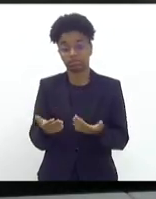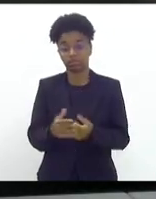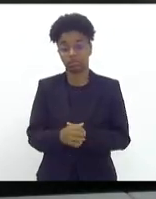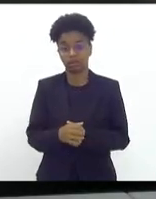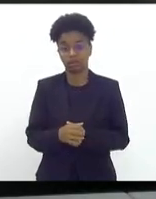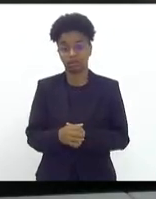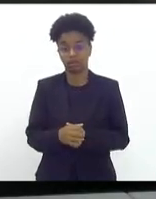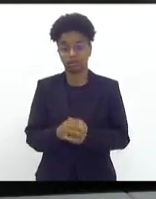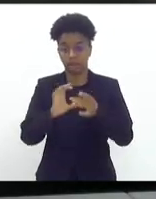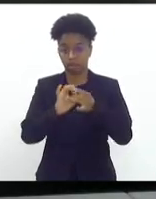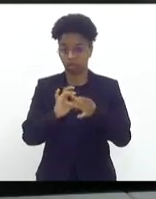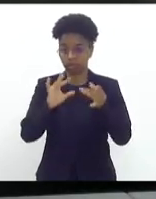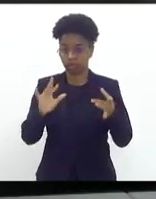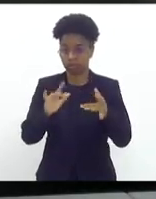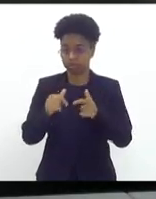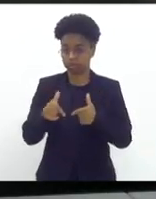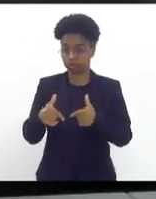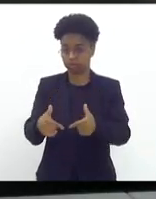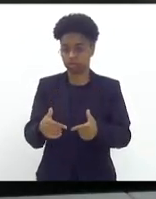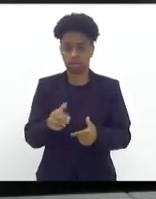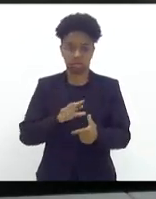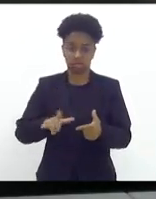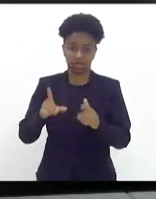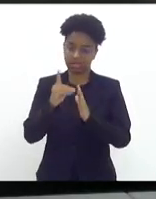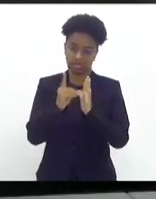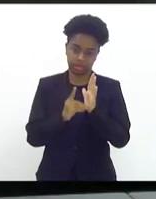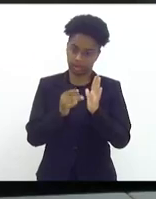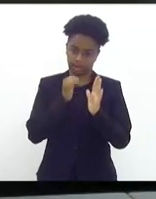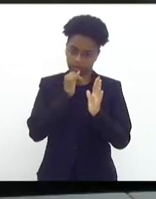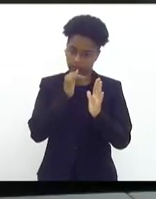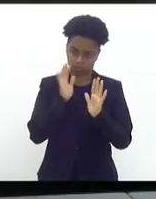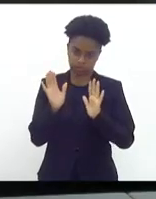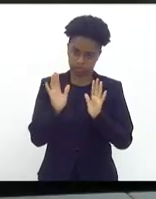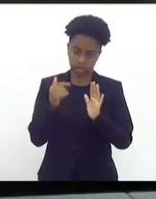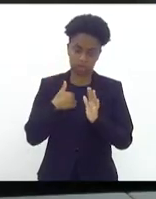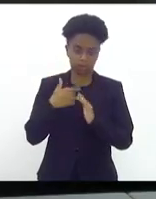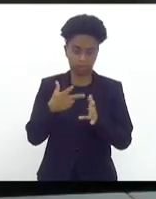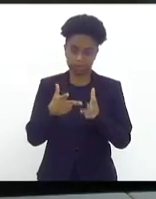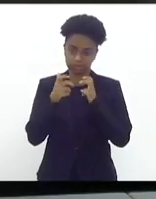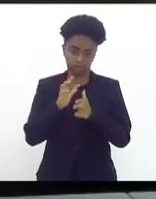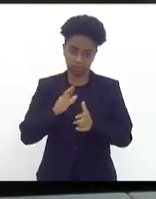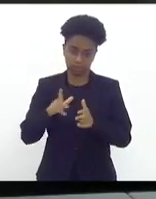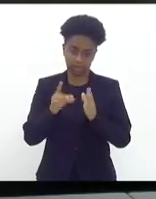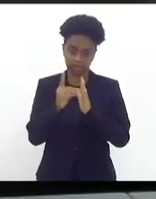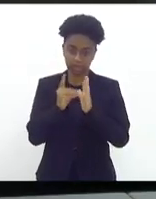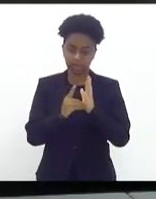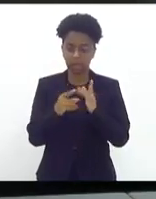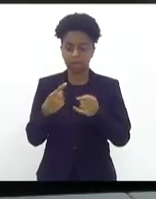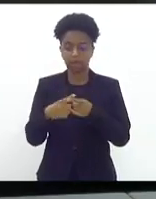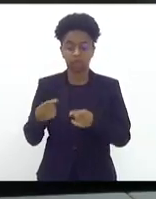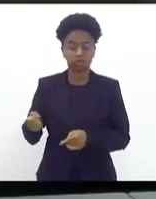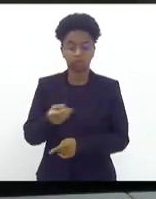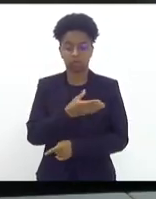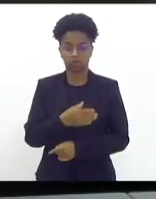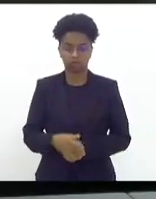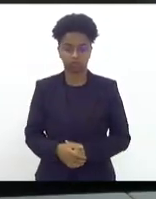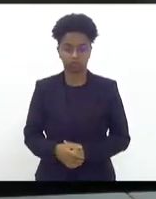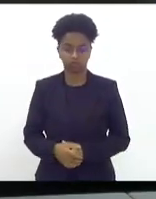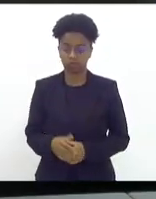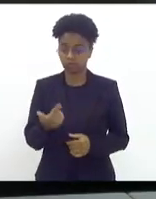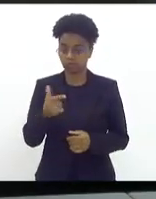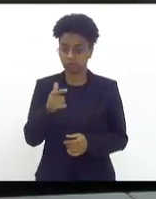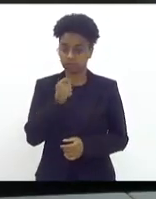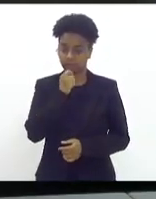o autorizasse a fazer, não por decreto, por exemplo. Eu entendo que não, porque é um benefício novo. Ele não